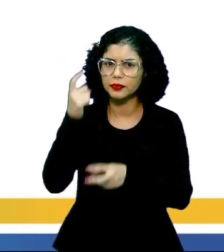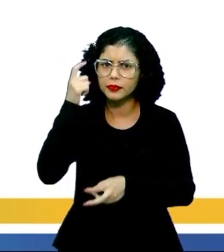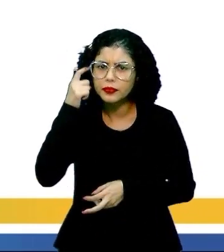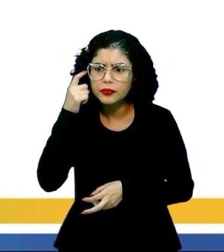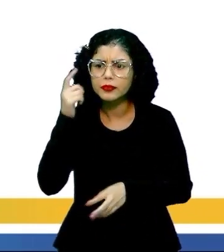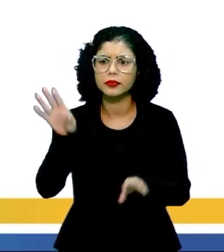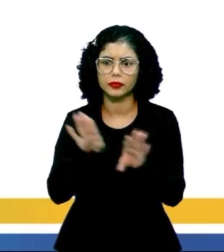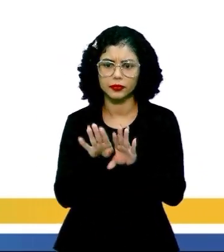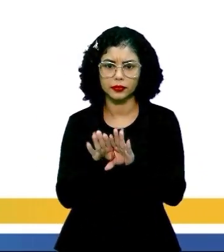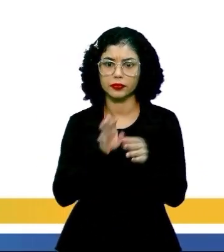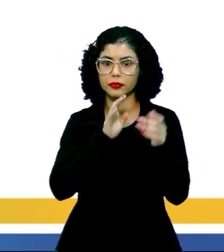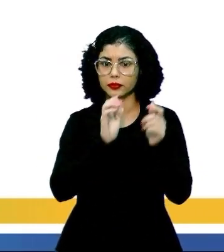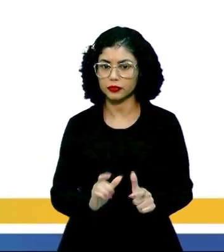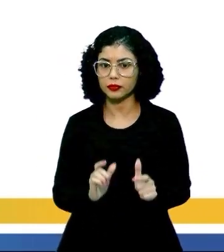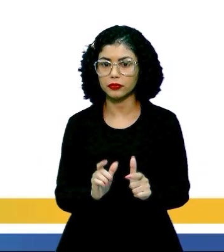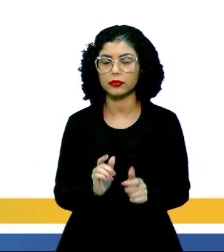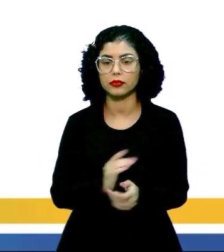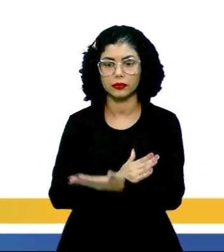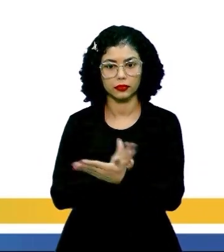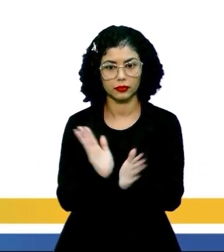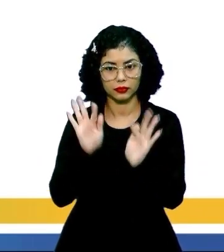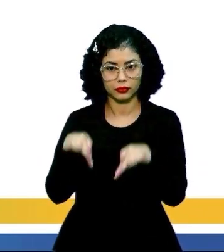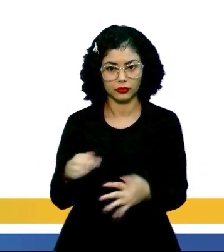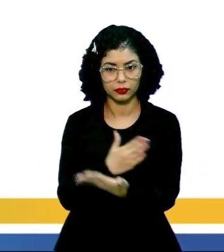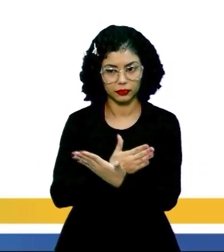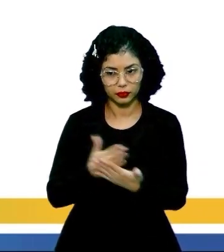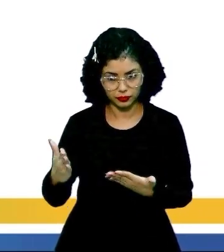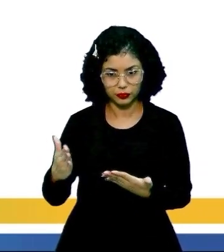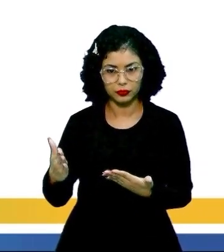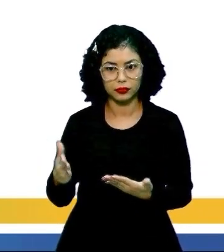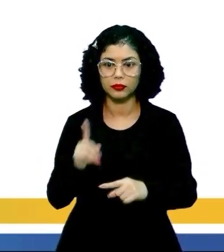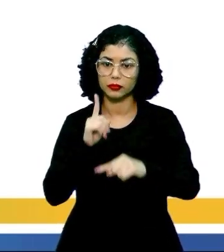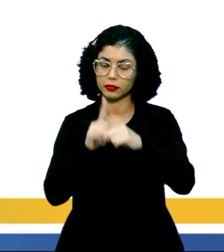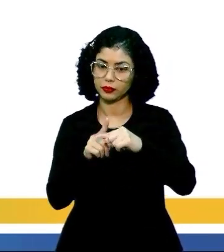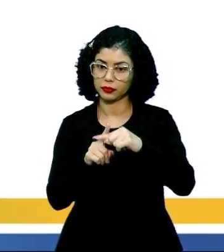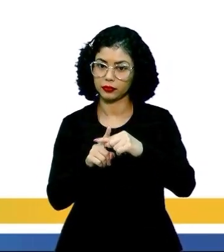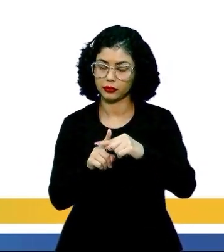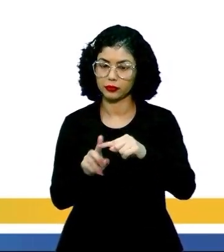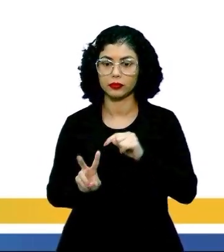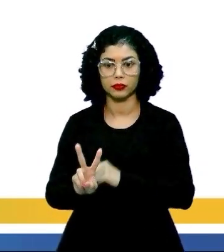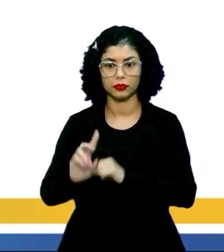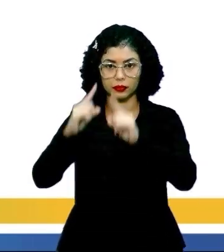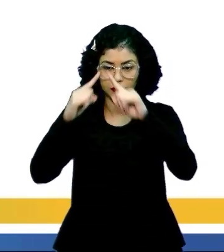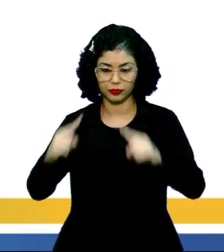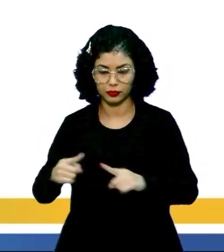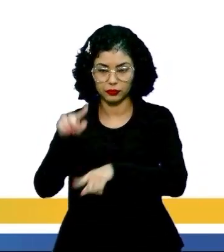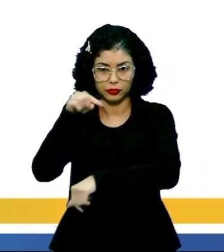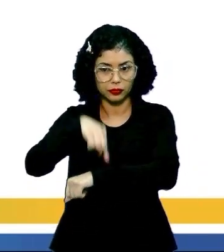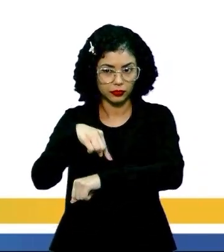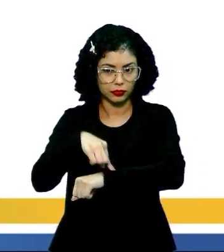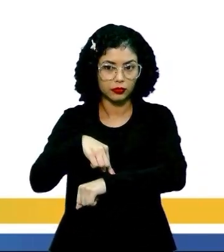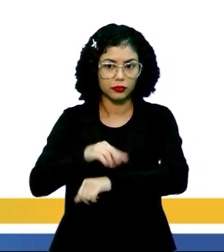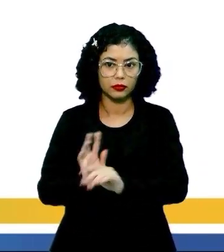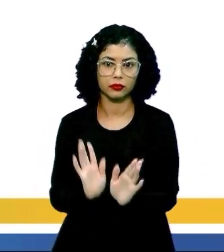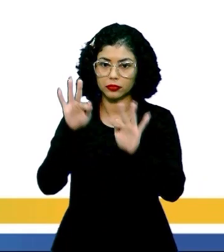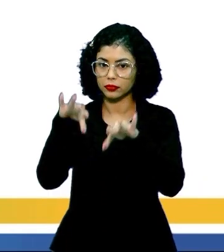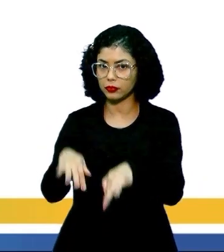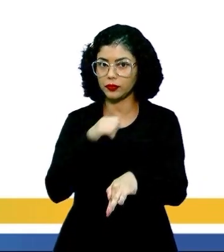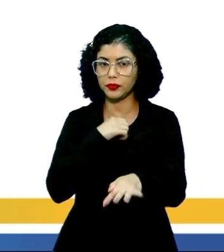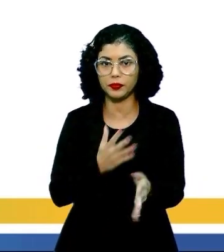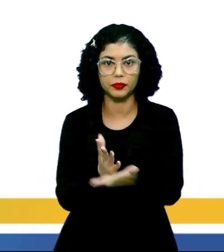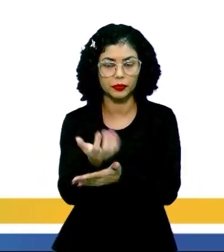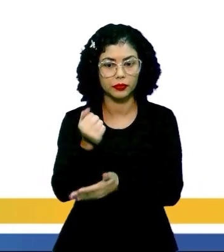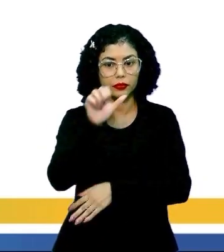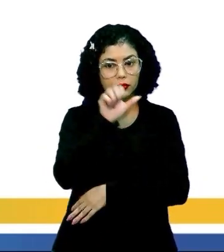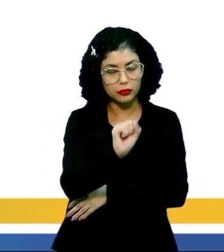que temos espaço final menos espaço Inicial e eu quero calcular a função horária desse deslocamento final eu vou pegar